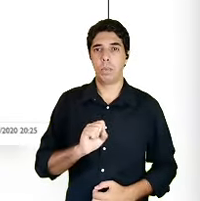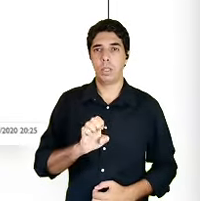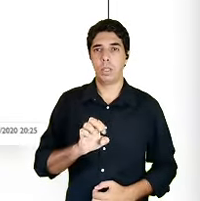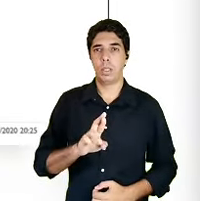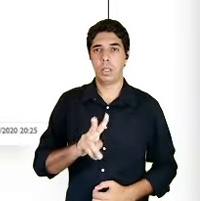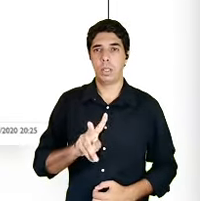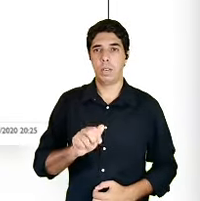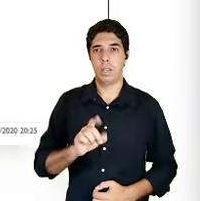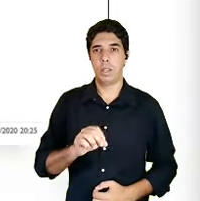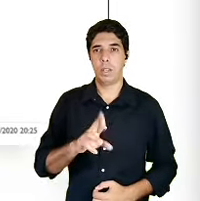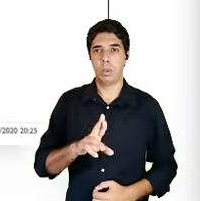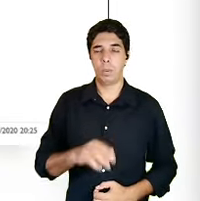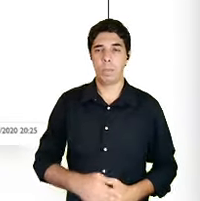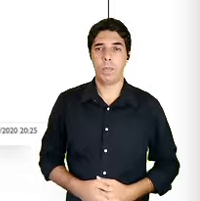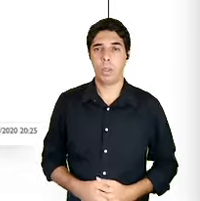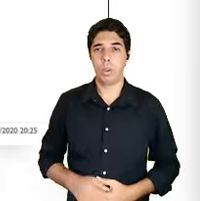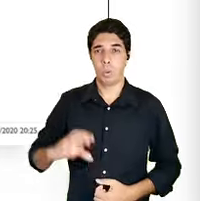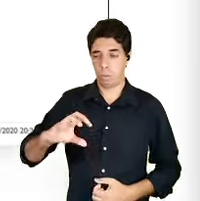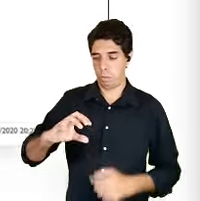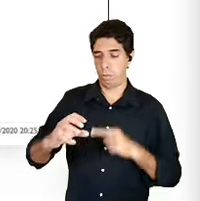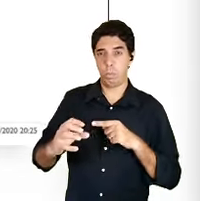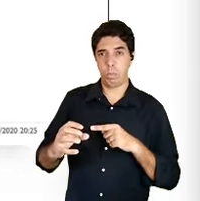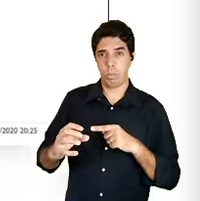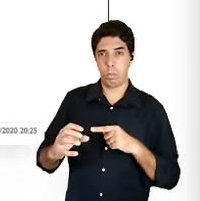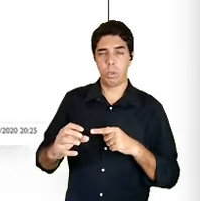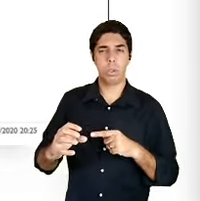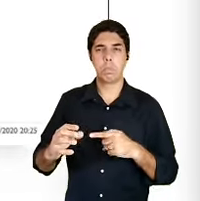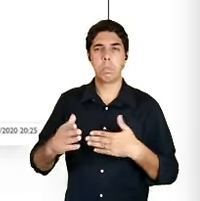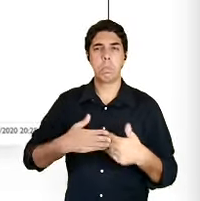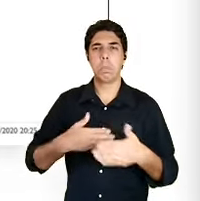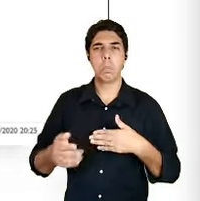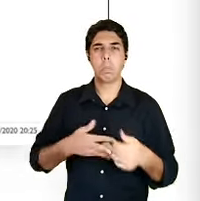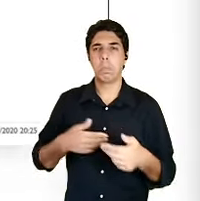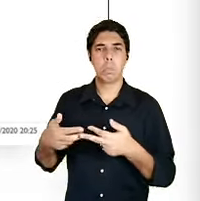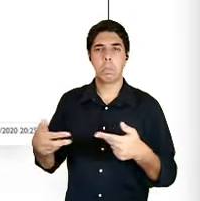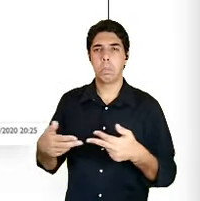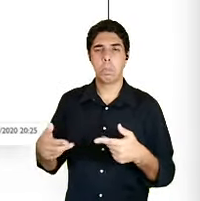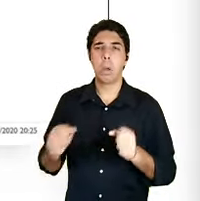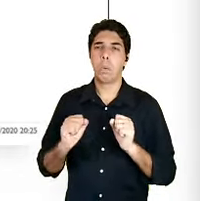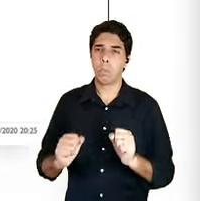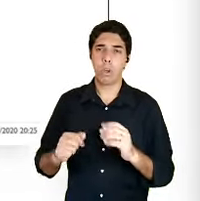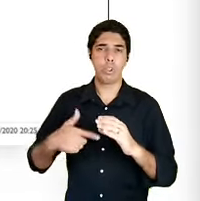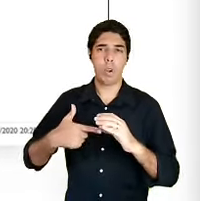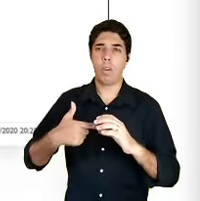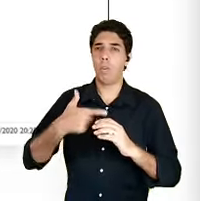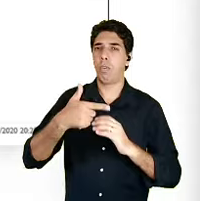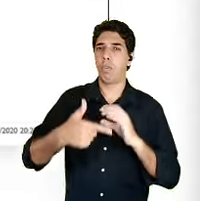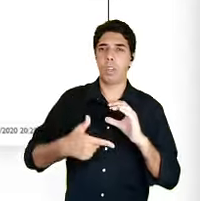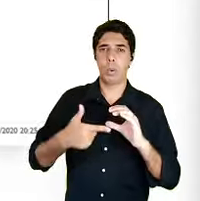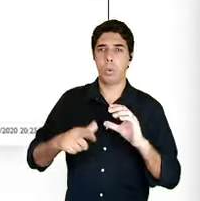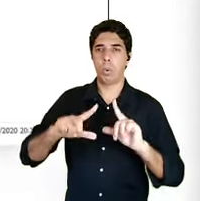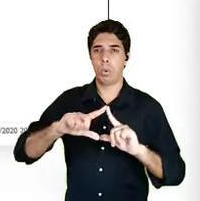O modelo ou objeto é qualquer objeto a ser representado na projeção. Uma figura geométrica,